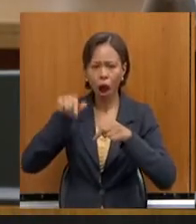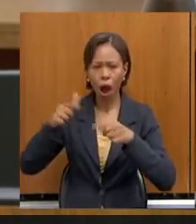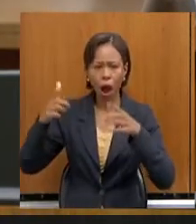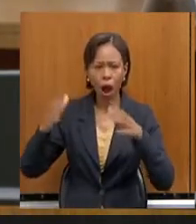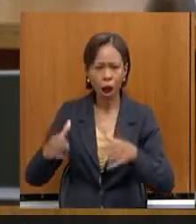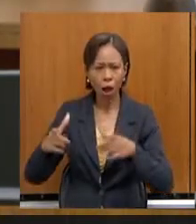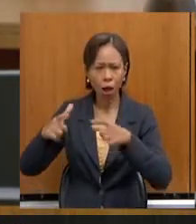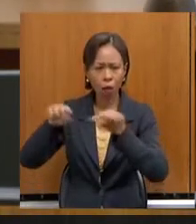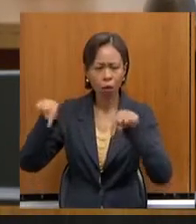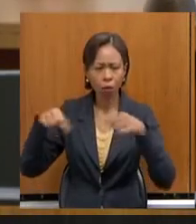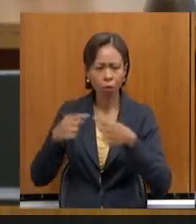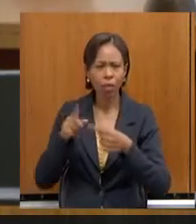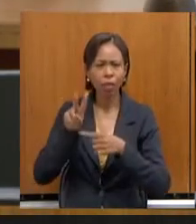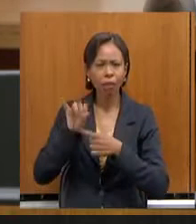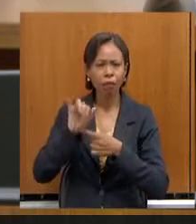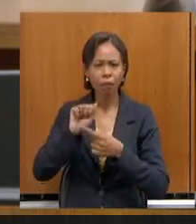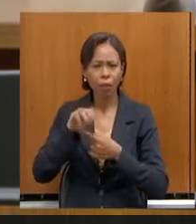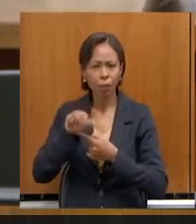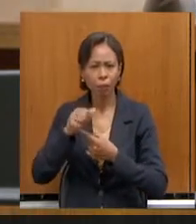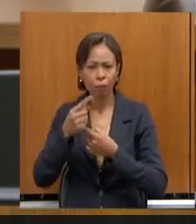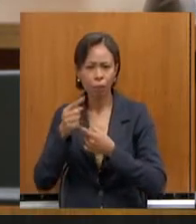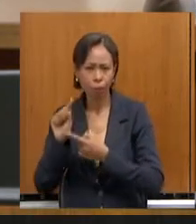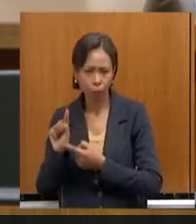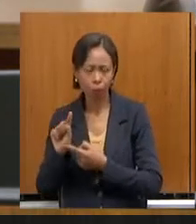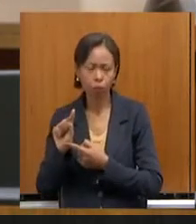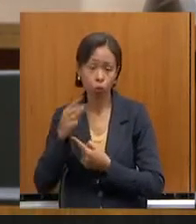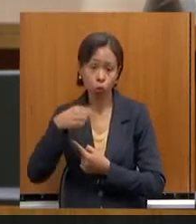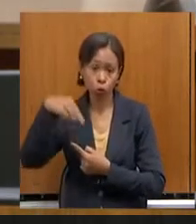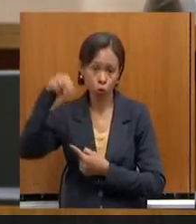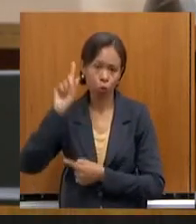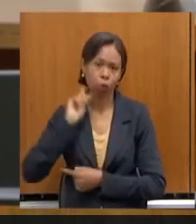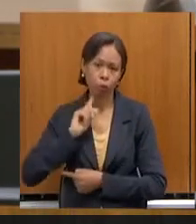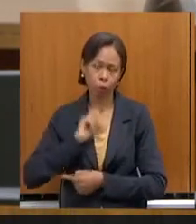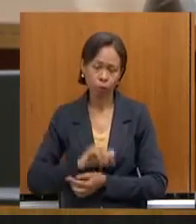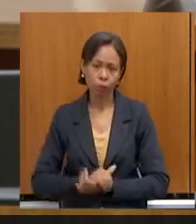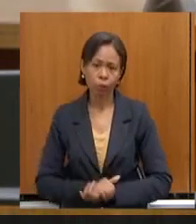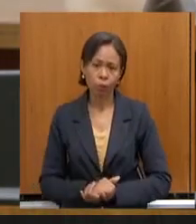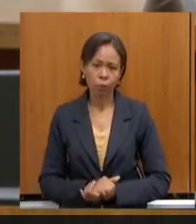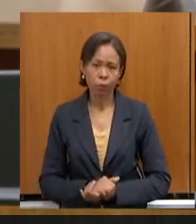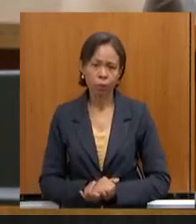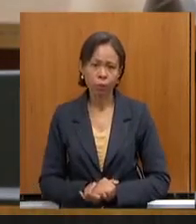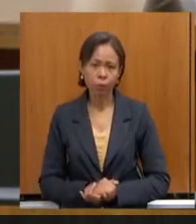bacia do Rio Viamão também nos três pilares aqui já mencionados